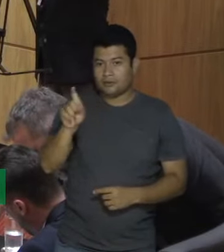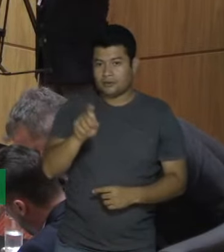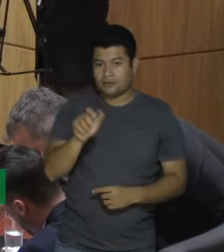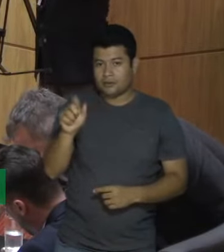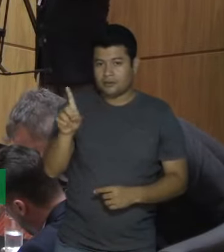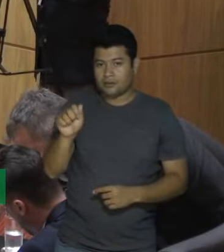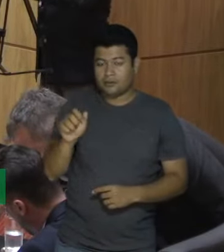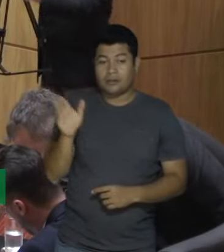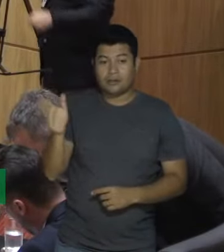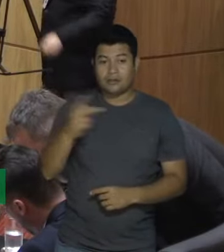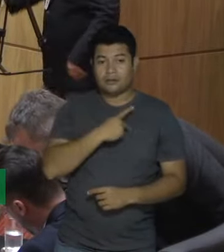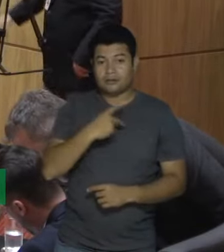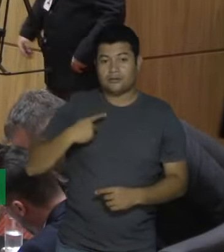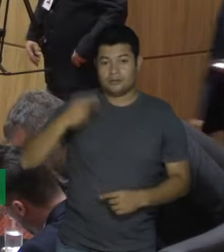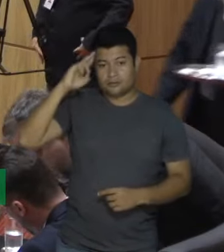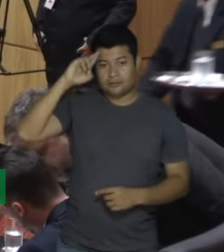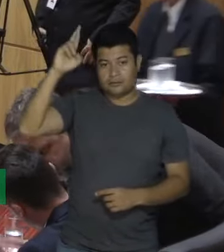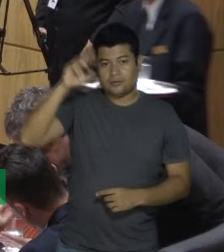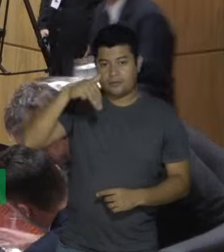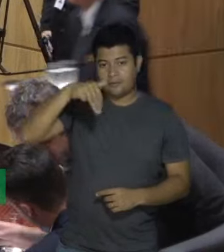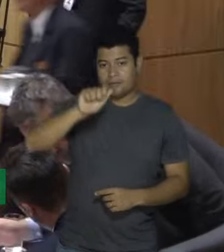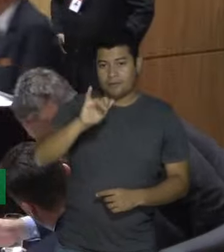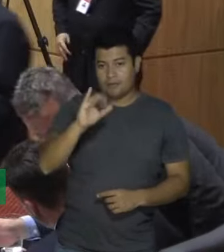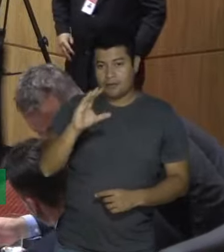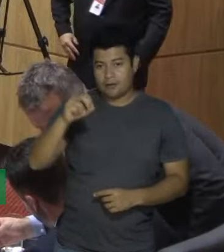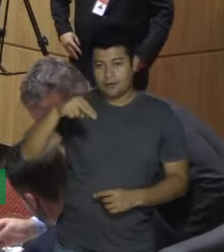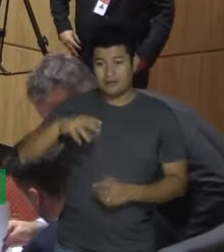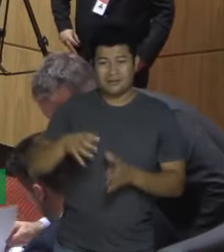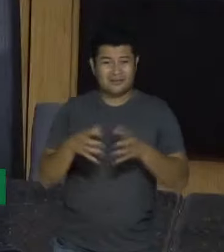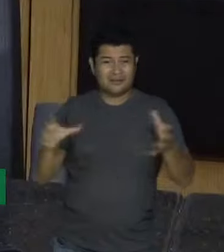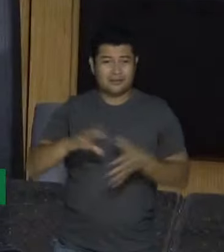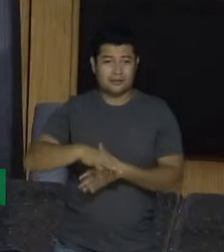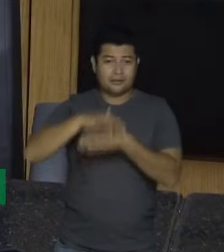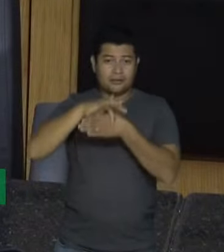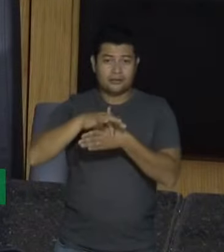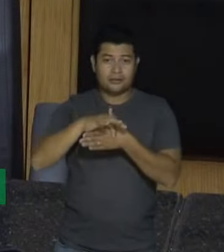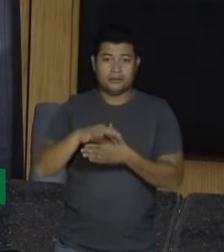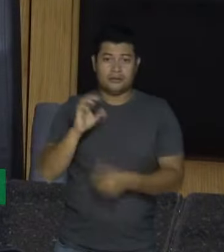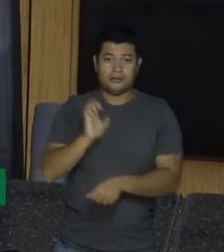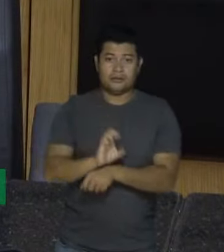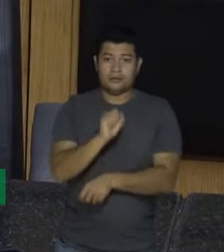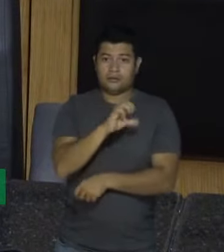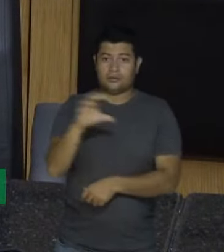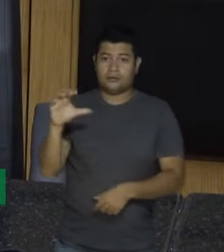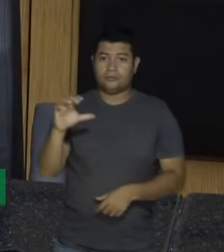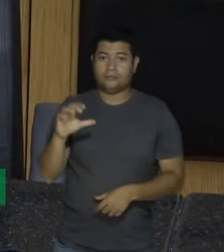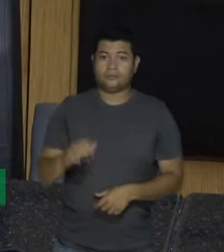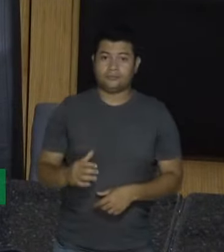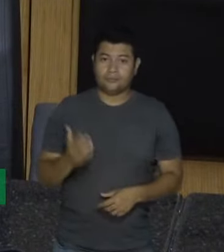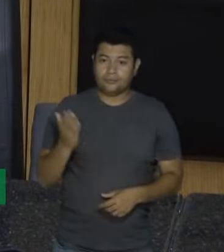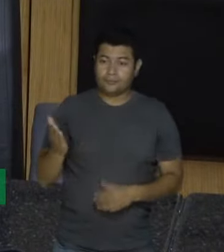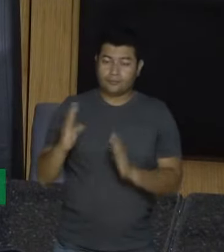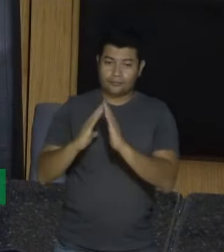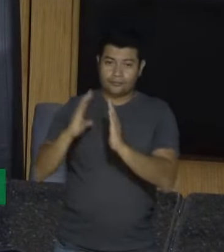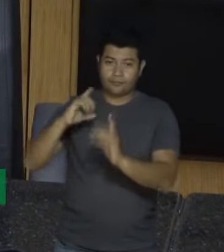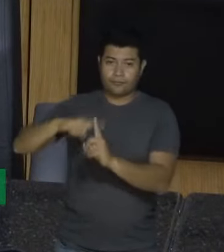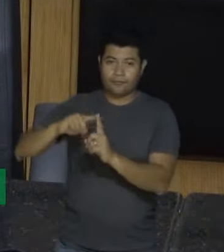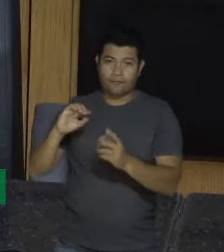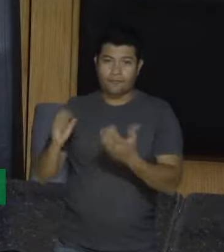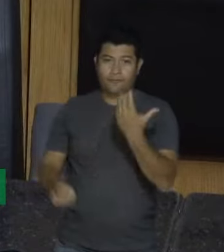Maicon Abud é uma grande liderança no Estado de Santa Catarina essa igreja foi fundada